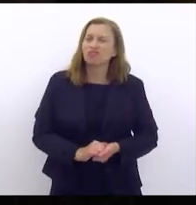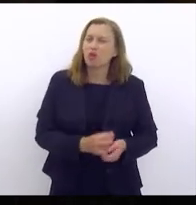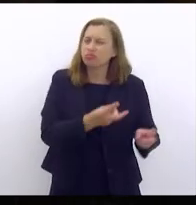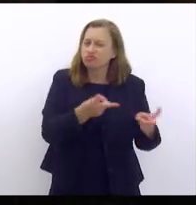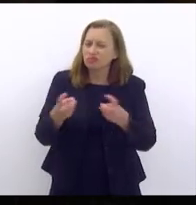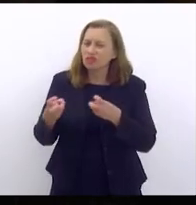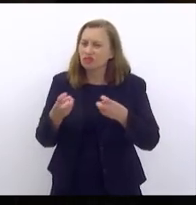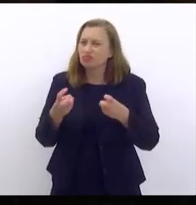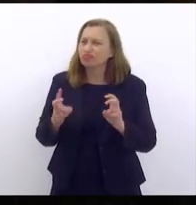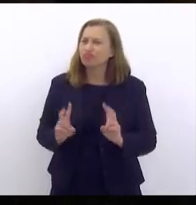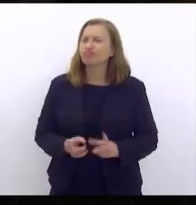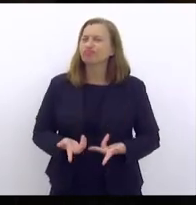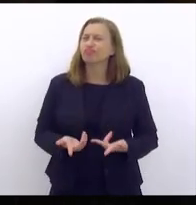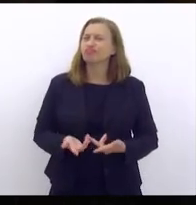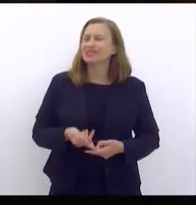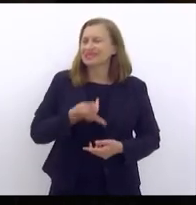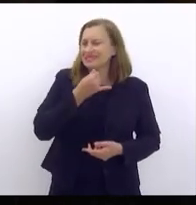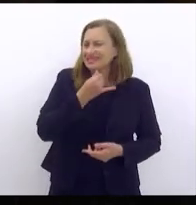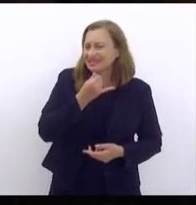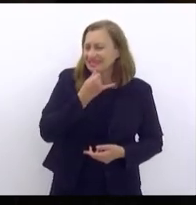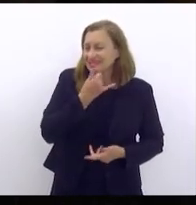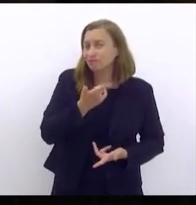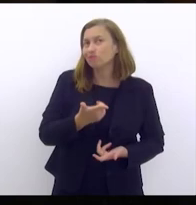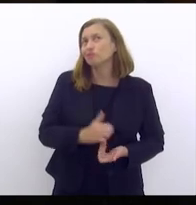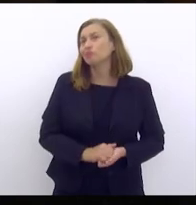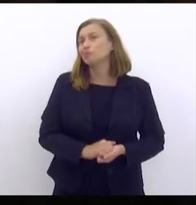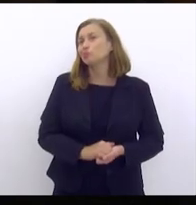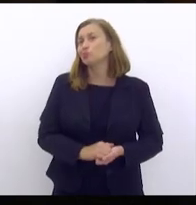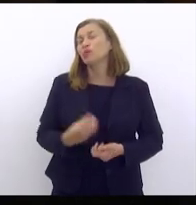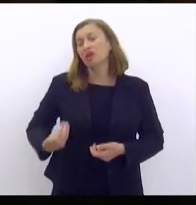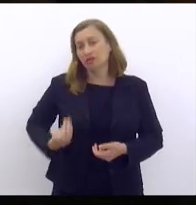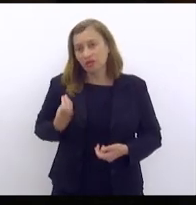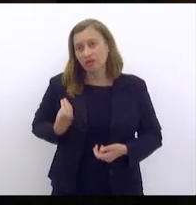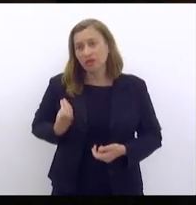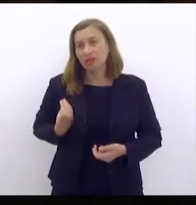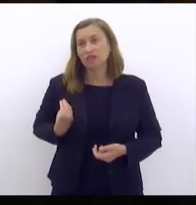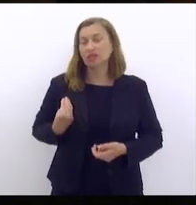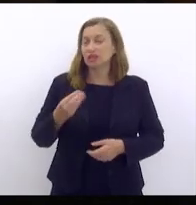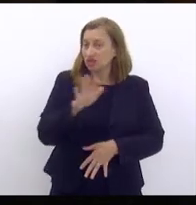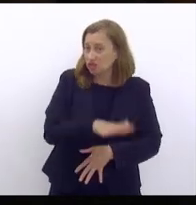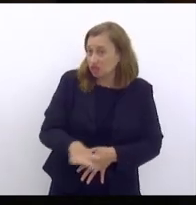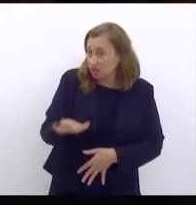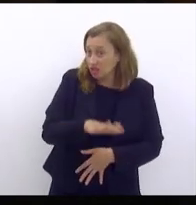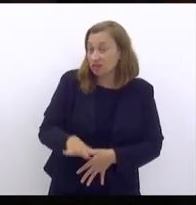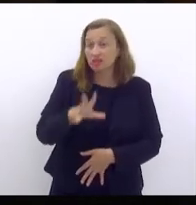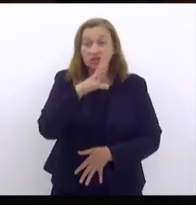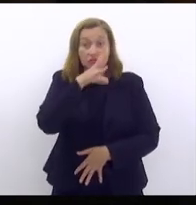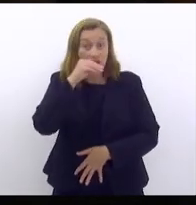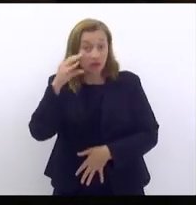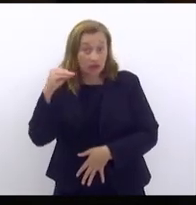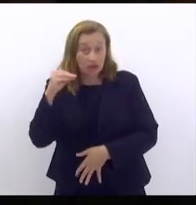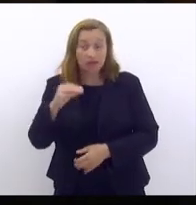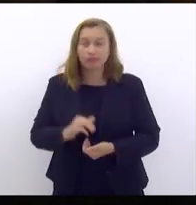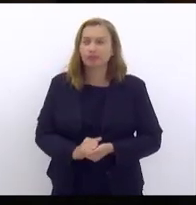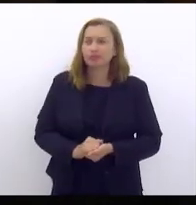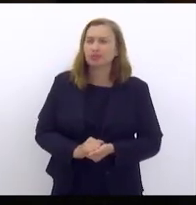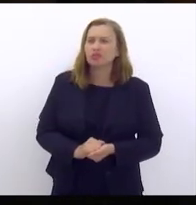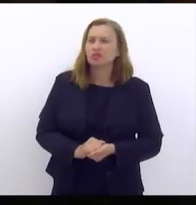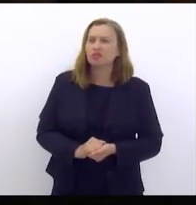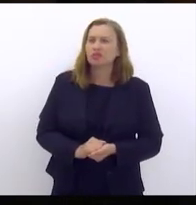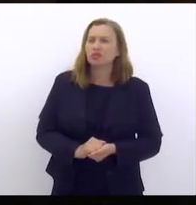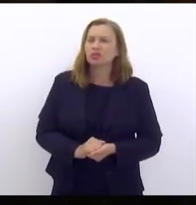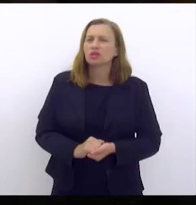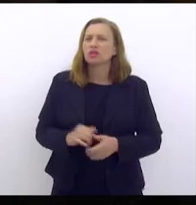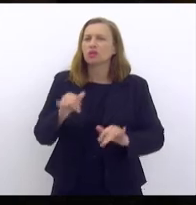situação bastante dramática no que tange à vida das nossas crianças e adolescentes. De acordo com